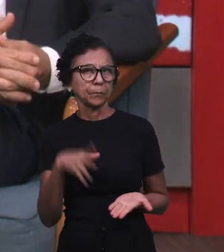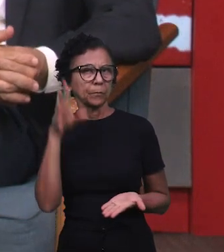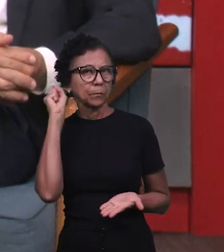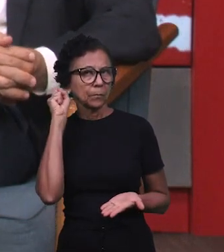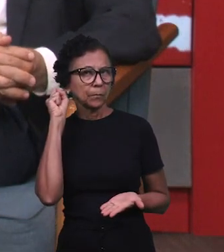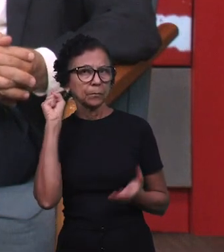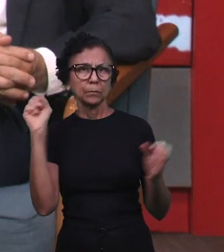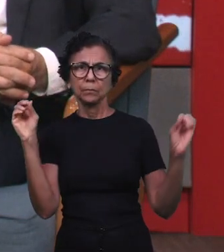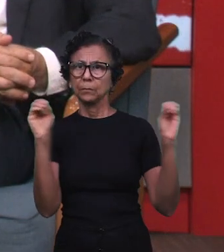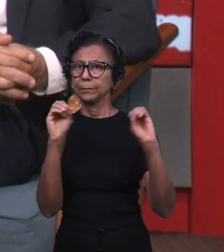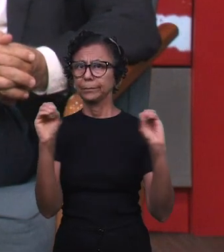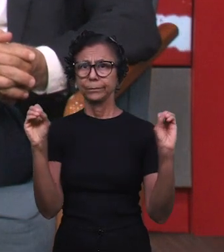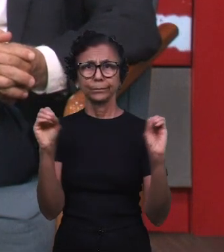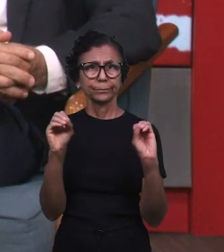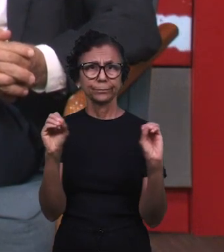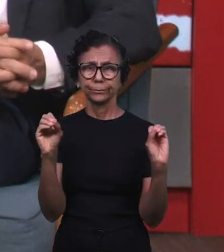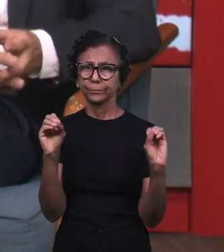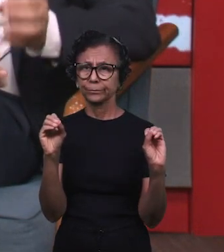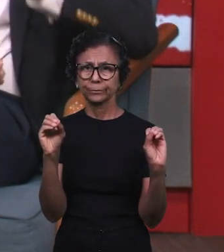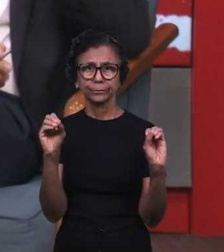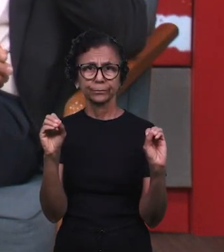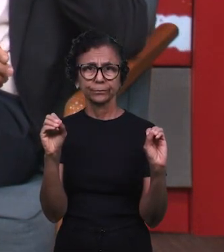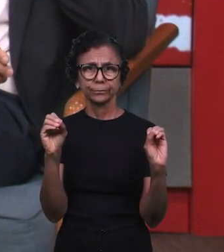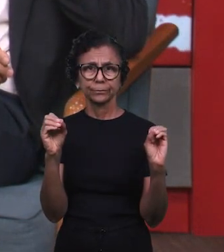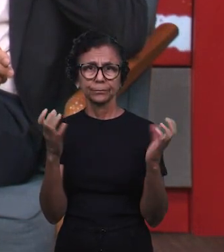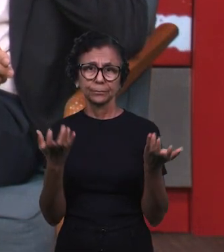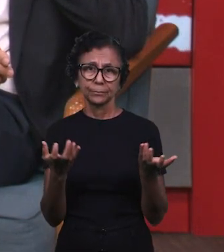Então, ele não ouve.